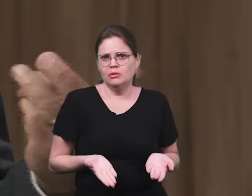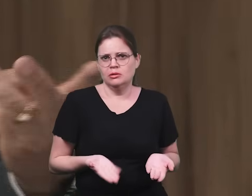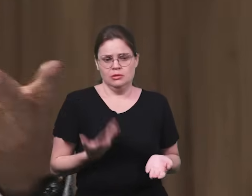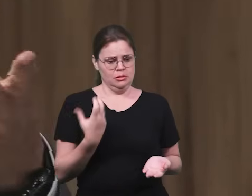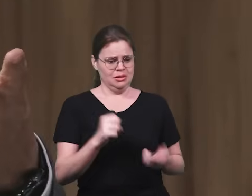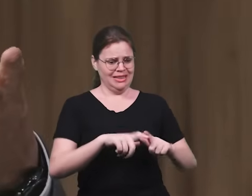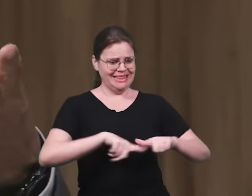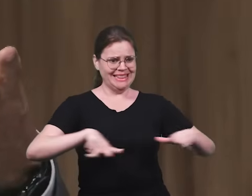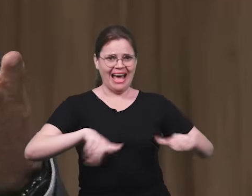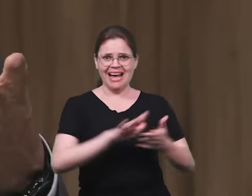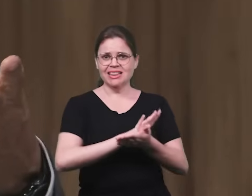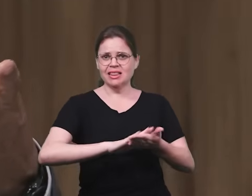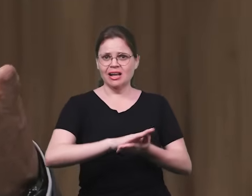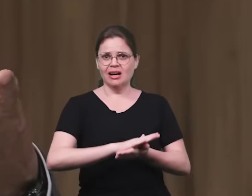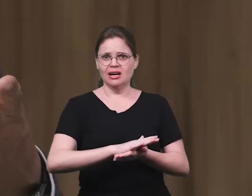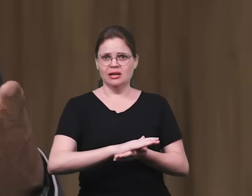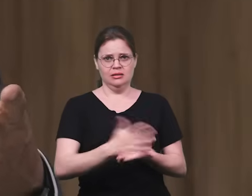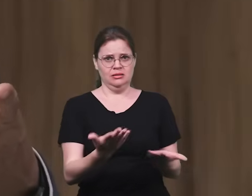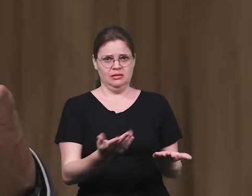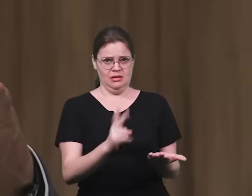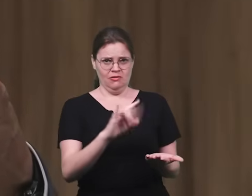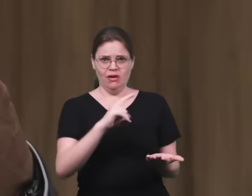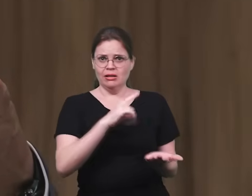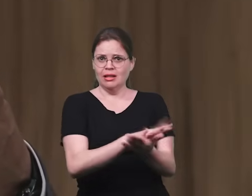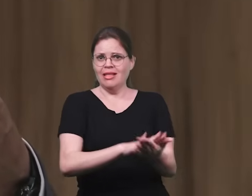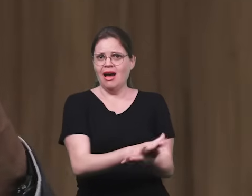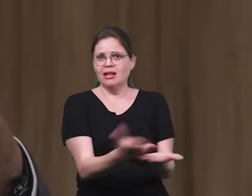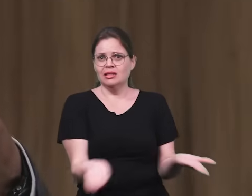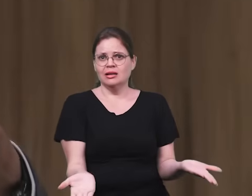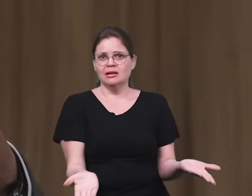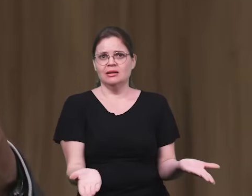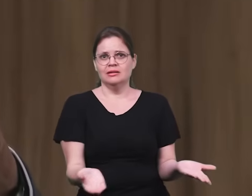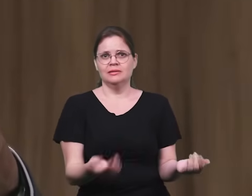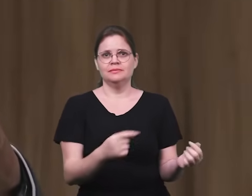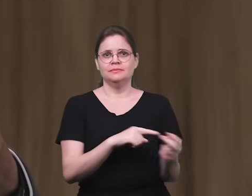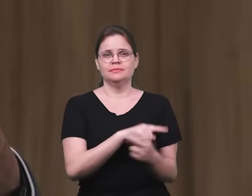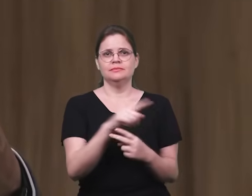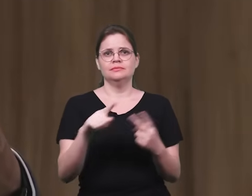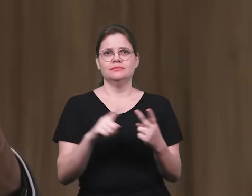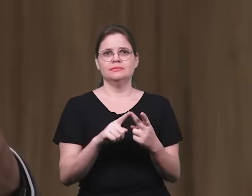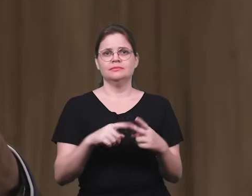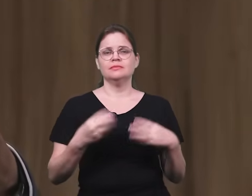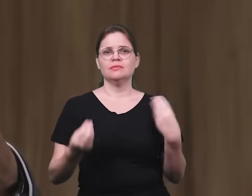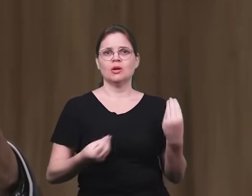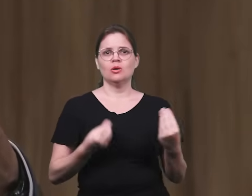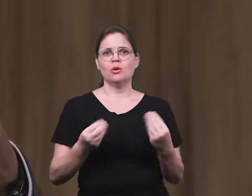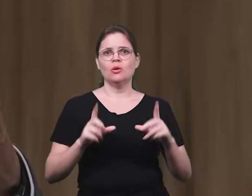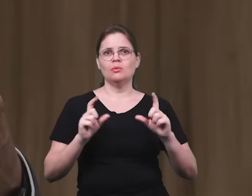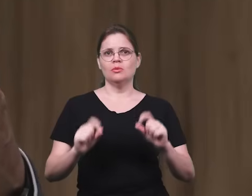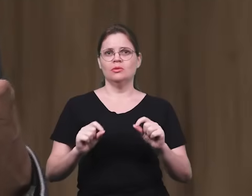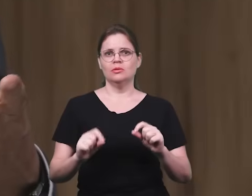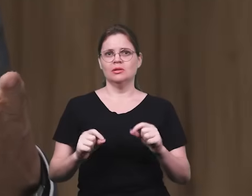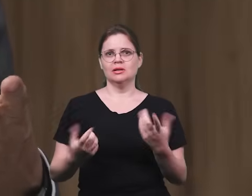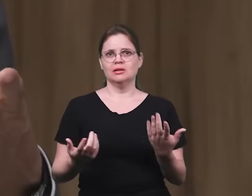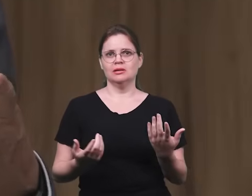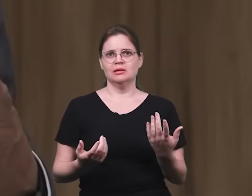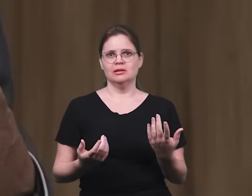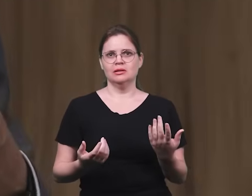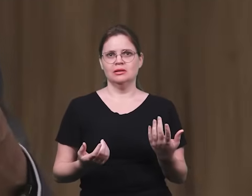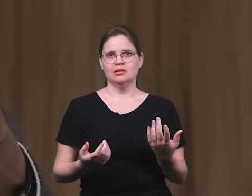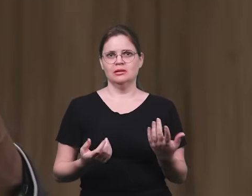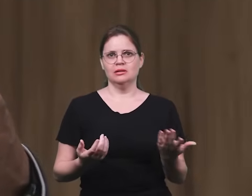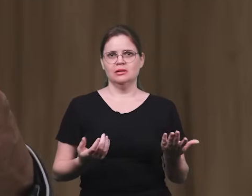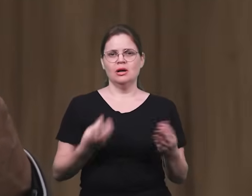nada. Como que a vida surgiu da não-vida? Como que a